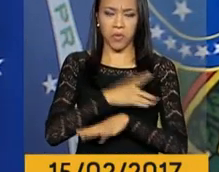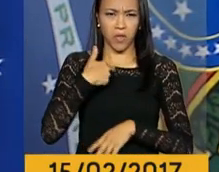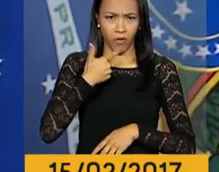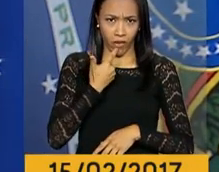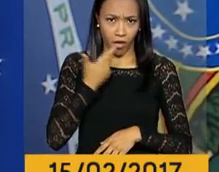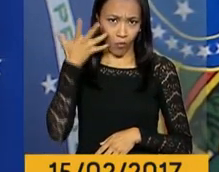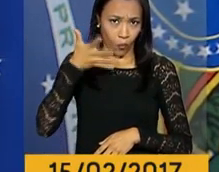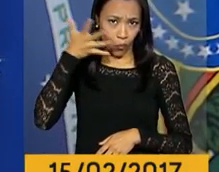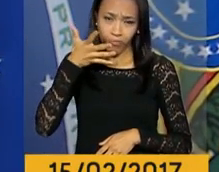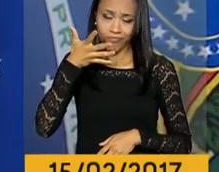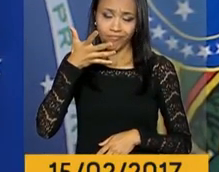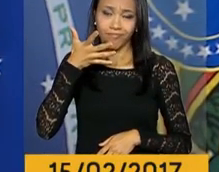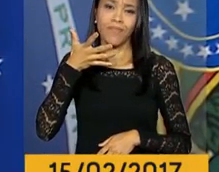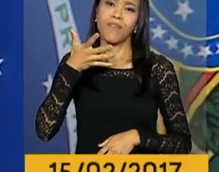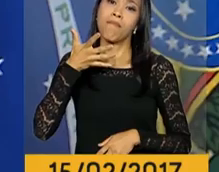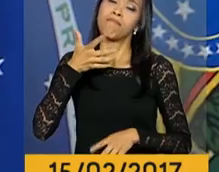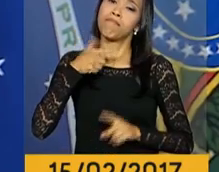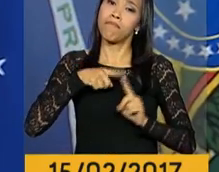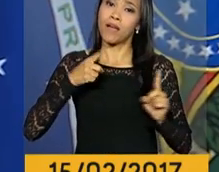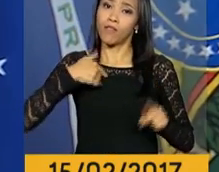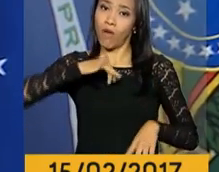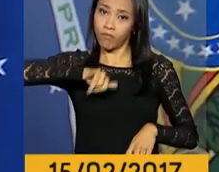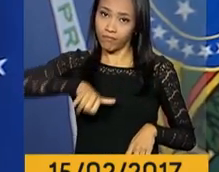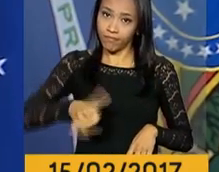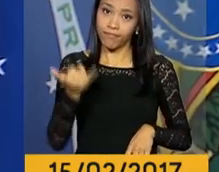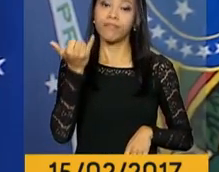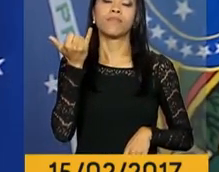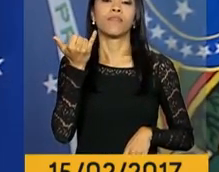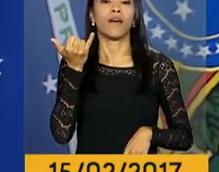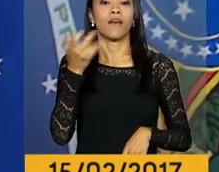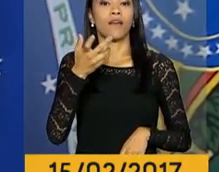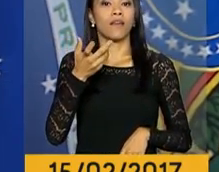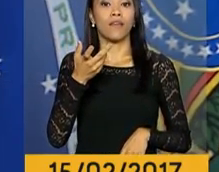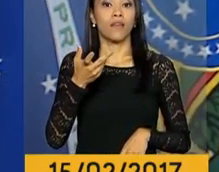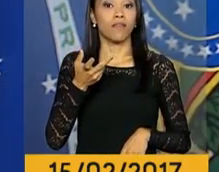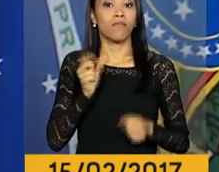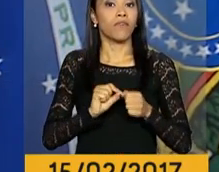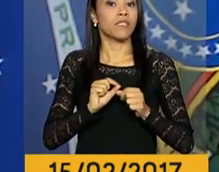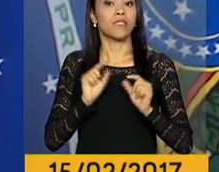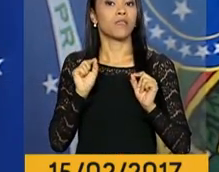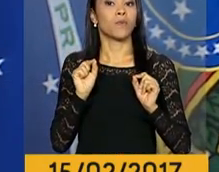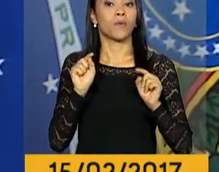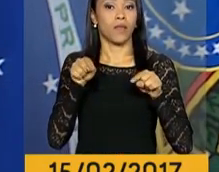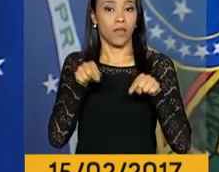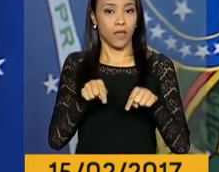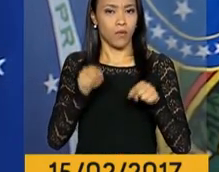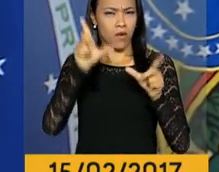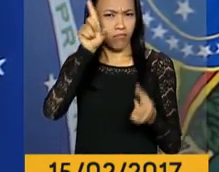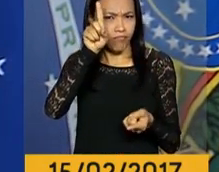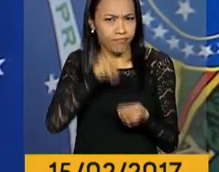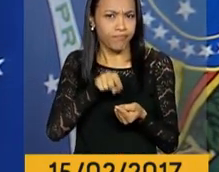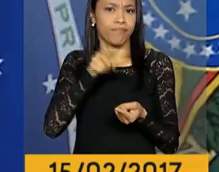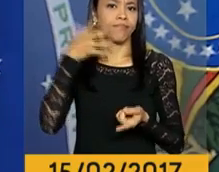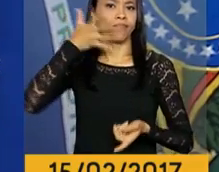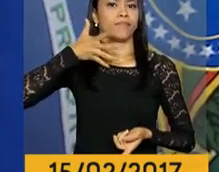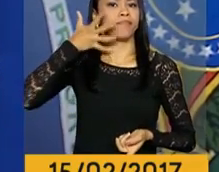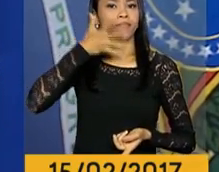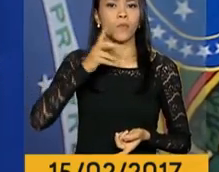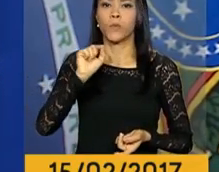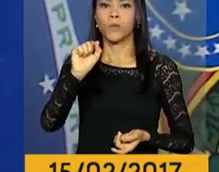aqui, mas eu vou aproveitar para fazer aqui uma breve alocução a